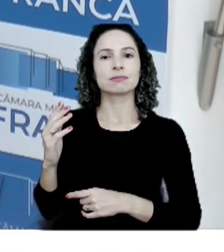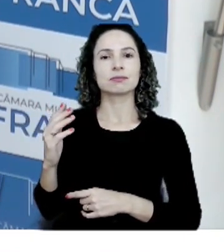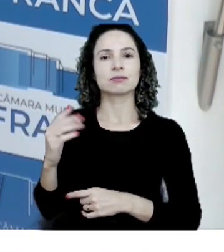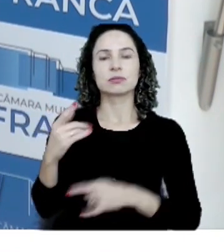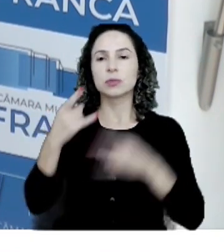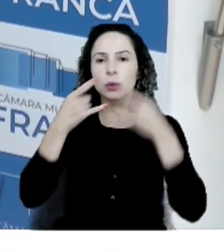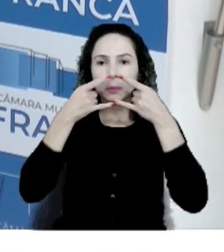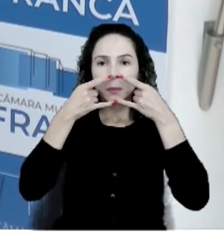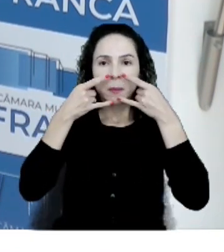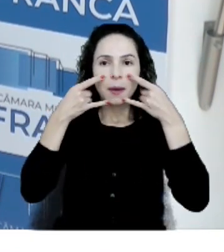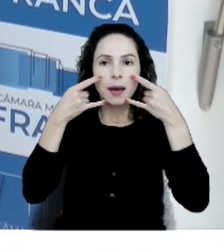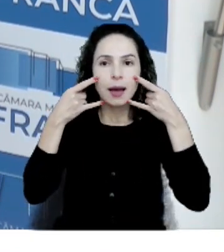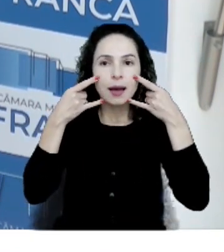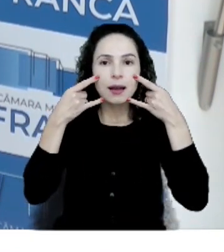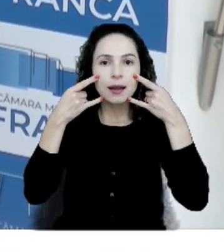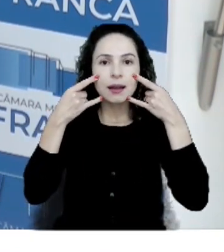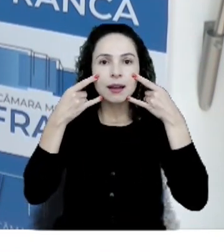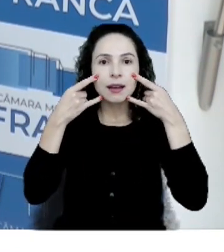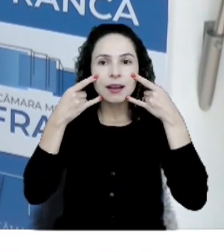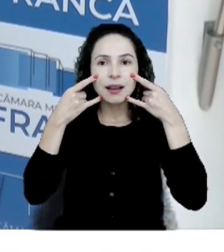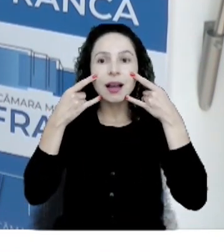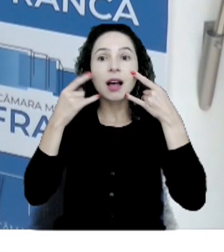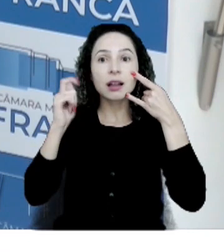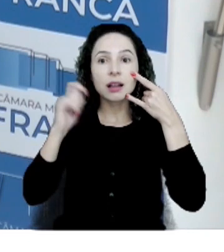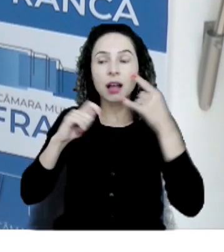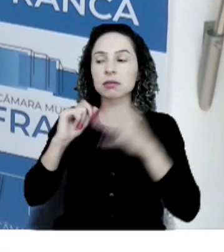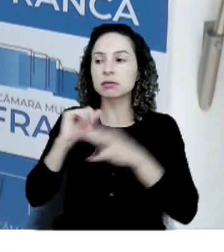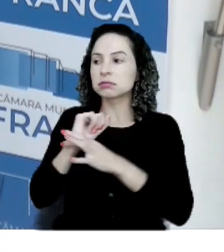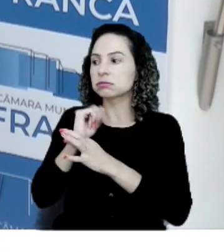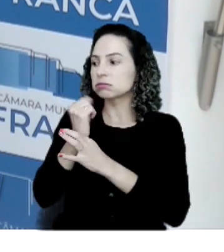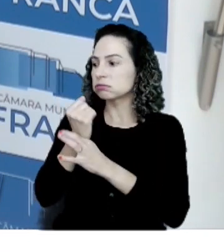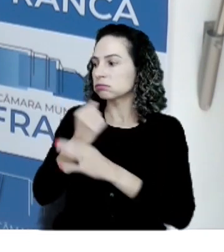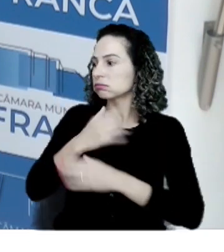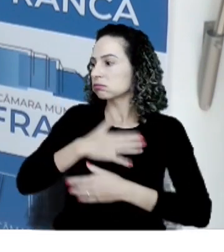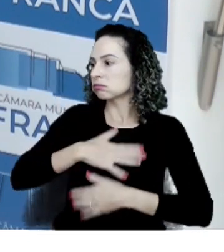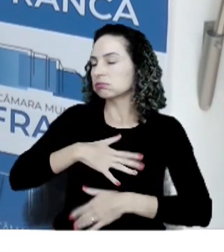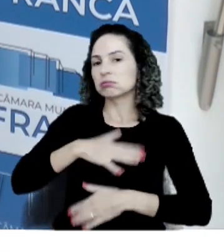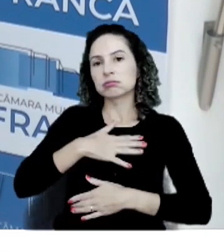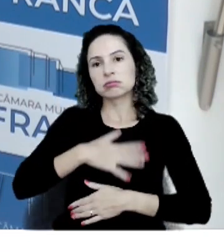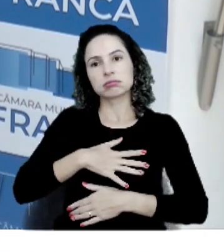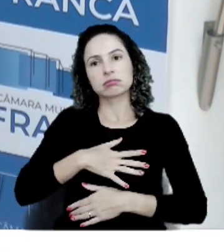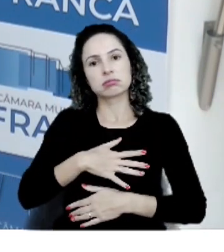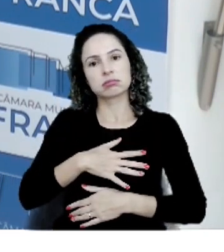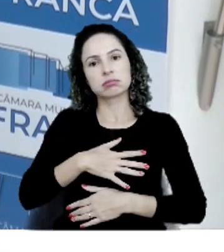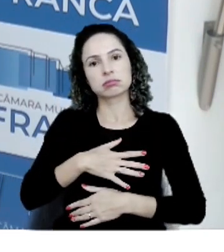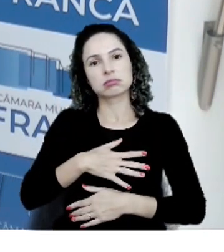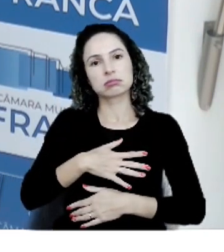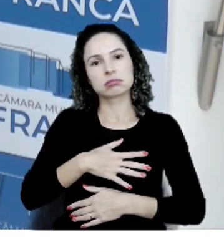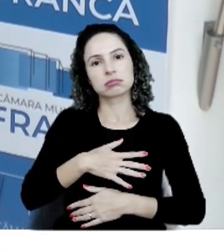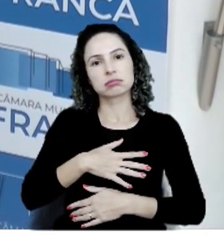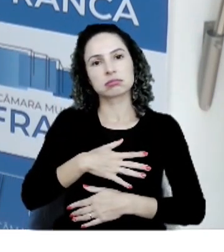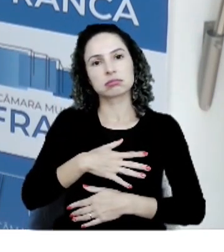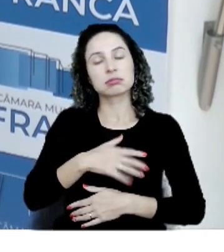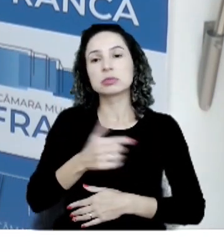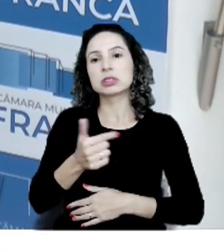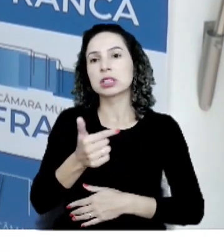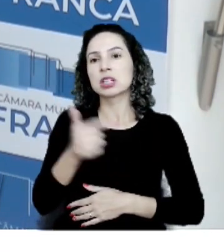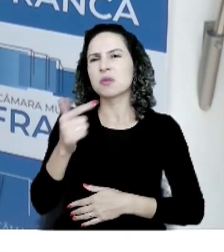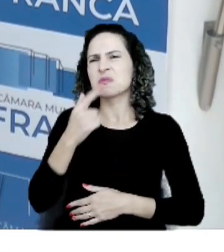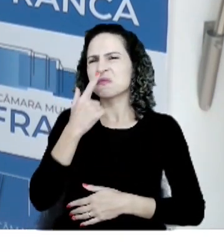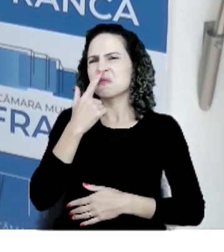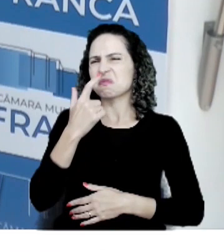máscara, dava a segurança e o conforto da inexistência do mau